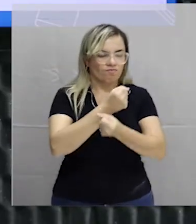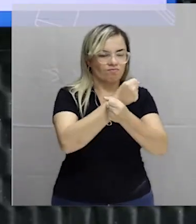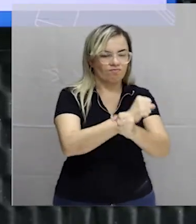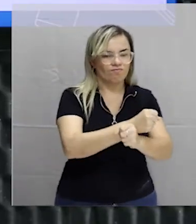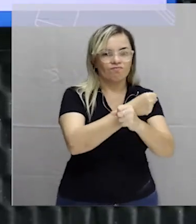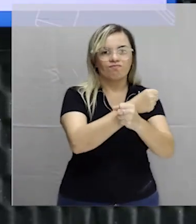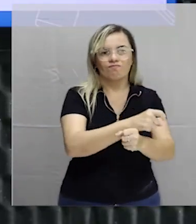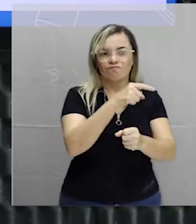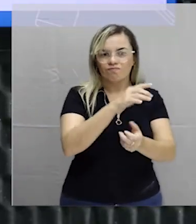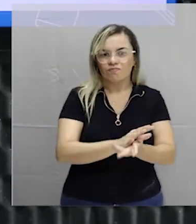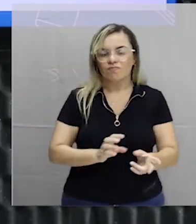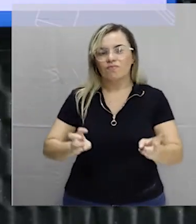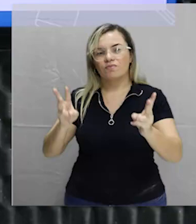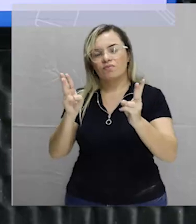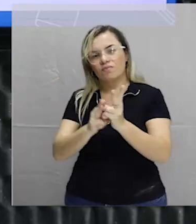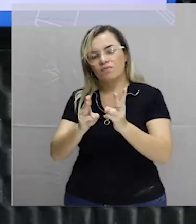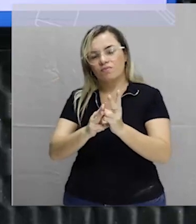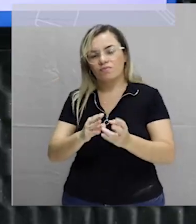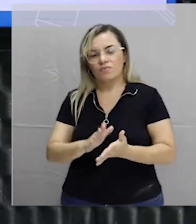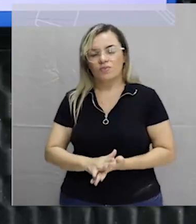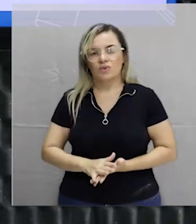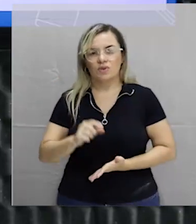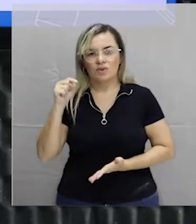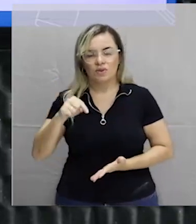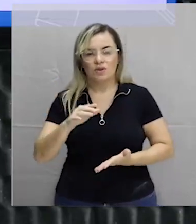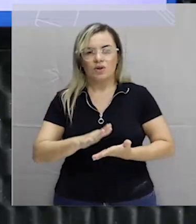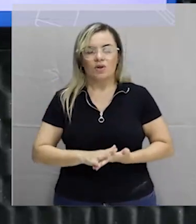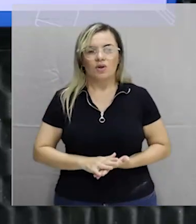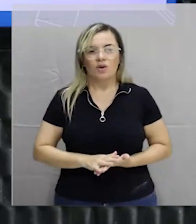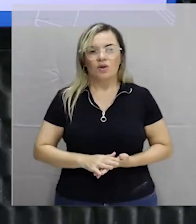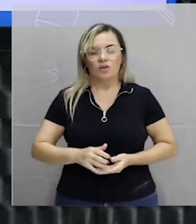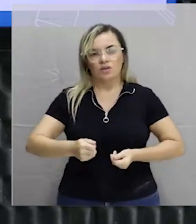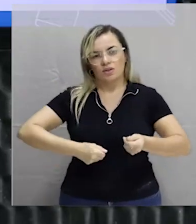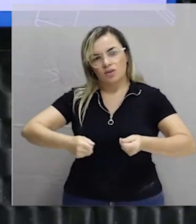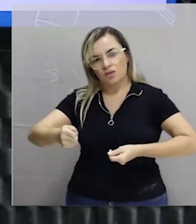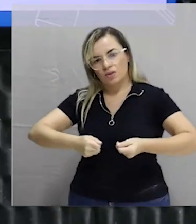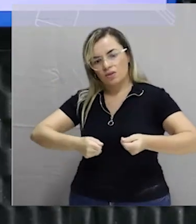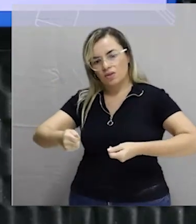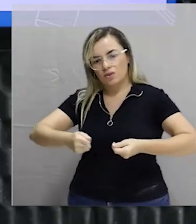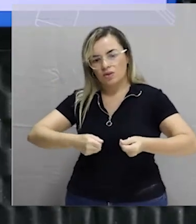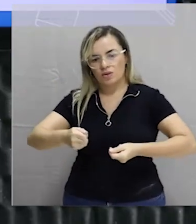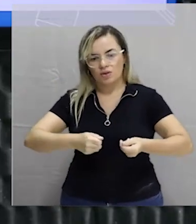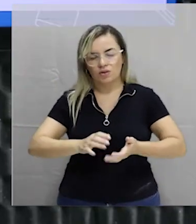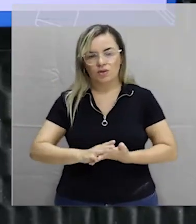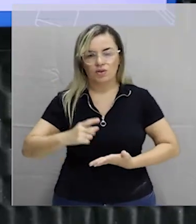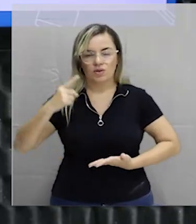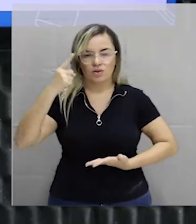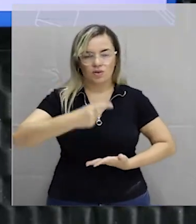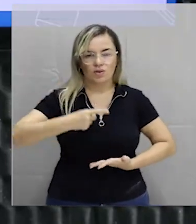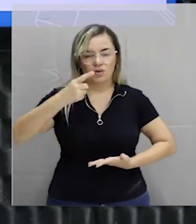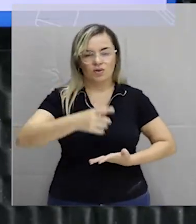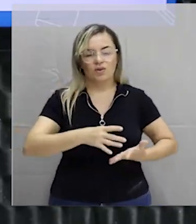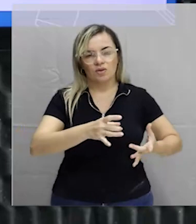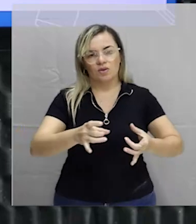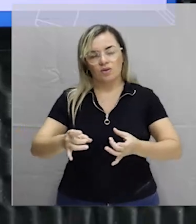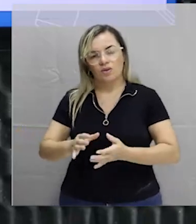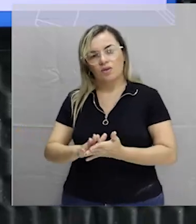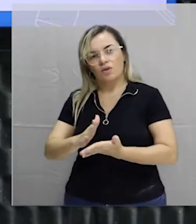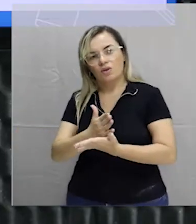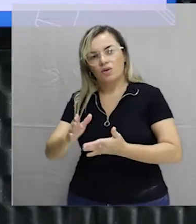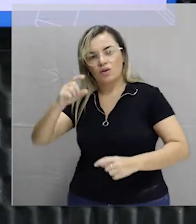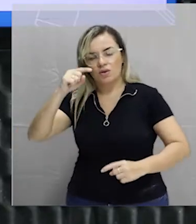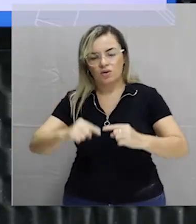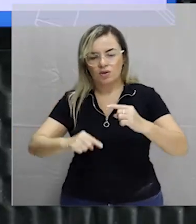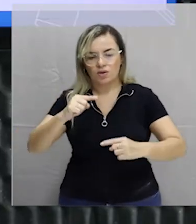obra indígena. Porque os colonos, por conta do monopólio da companhia de comércio e de algumas proibições,